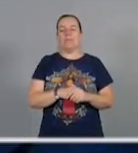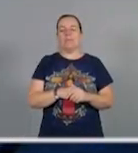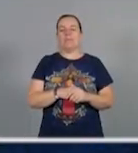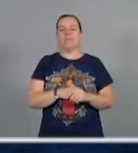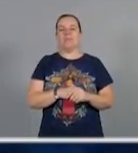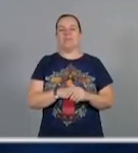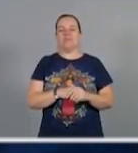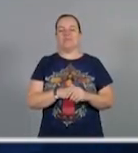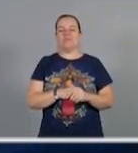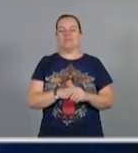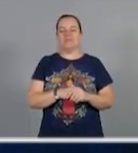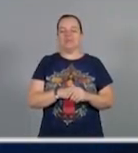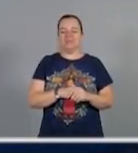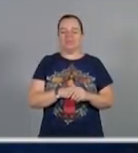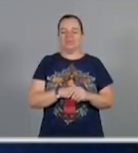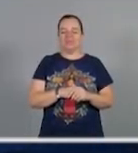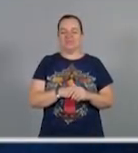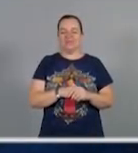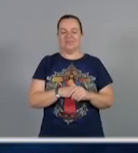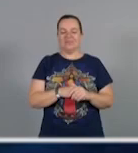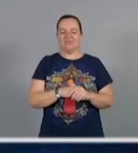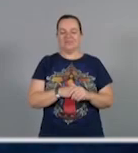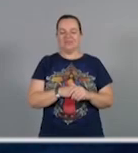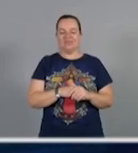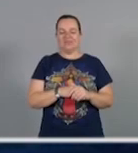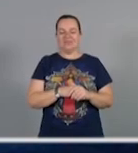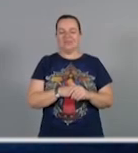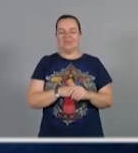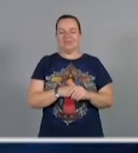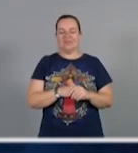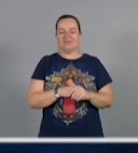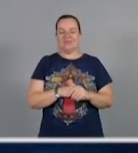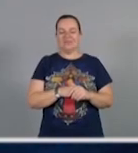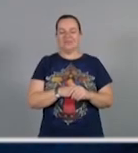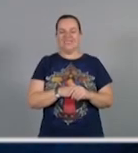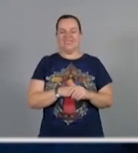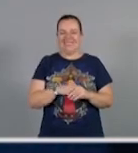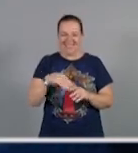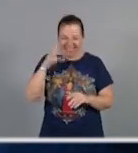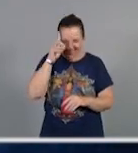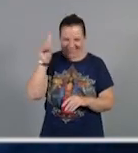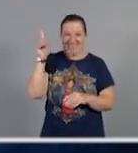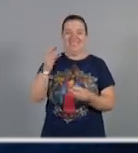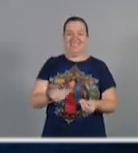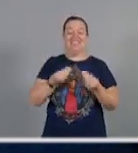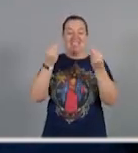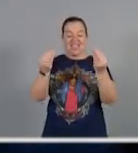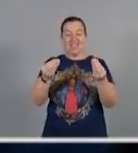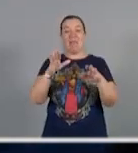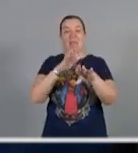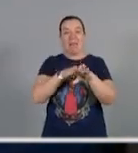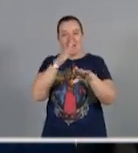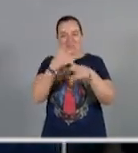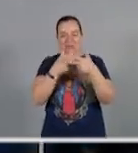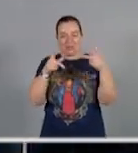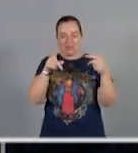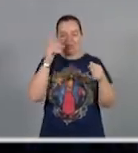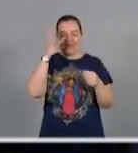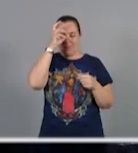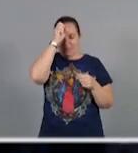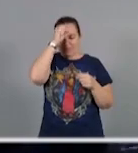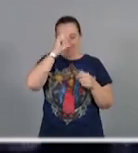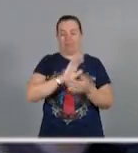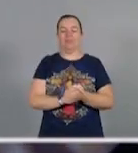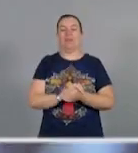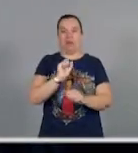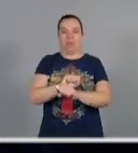Mais. Agora usa o recurso um a mais. Deus vai te dar um upgrade. Já que você aprendeu,